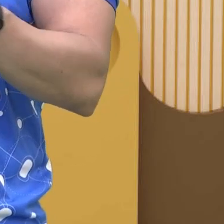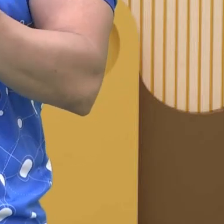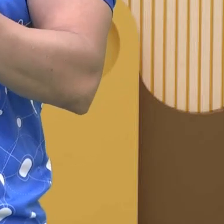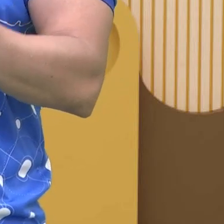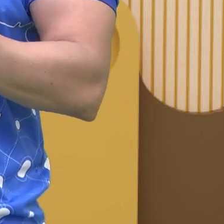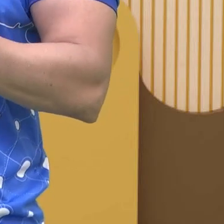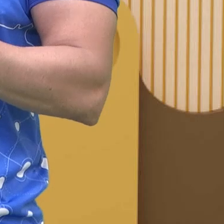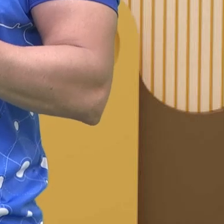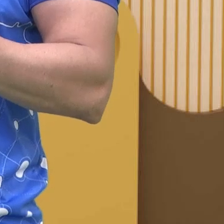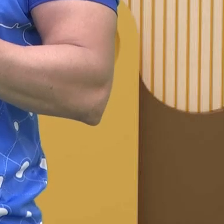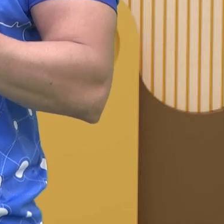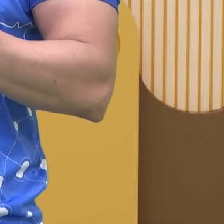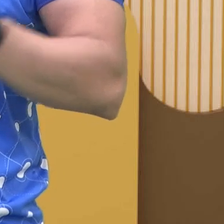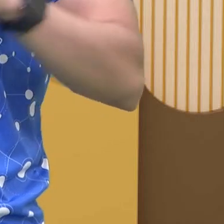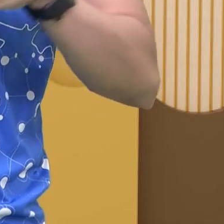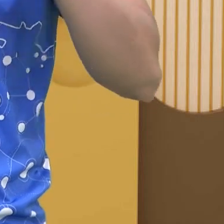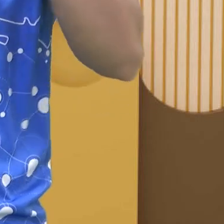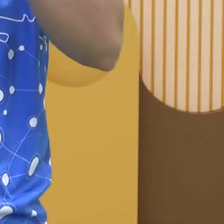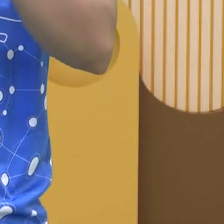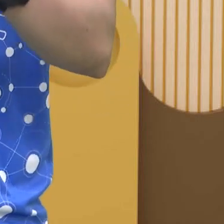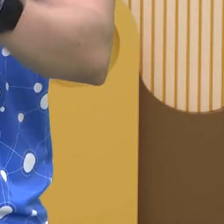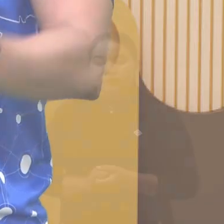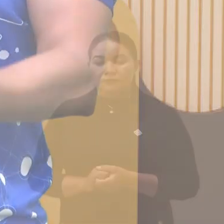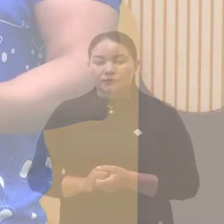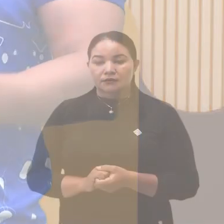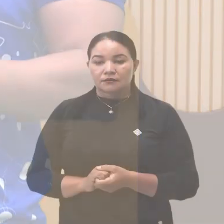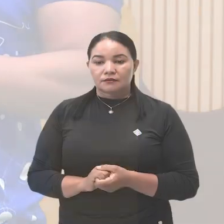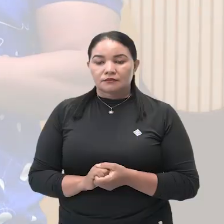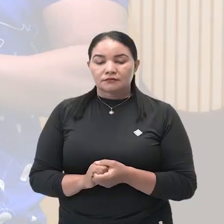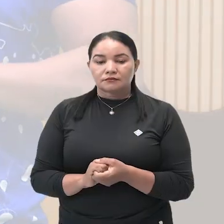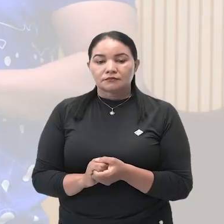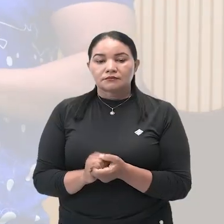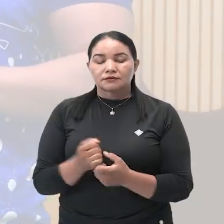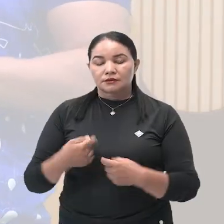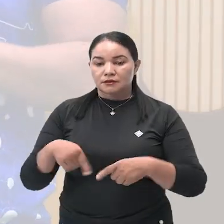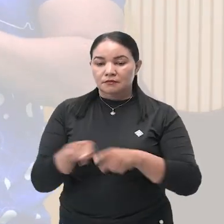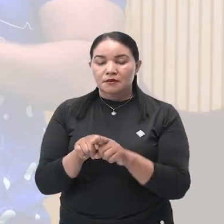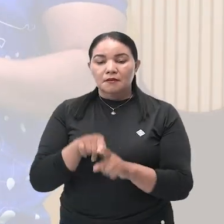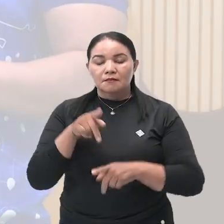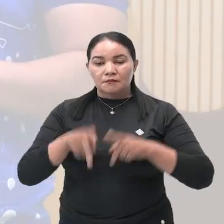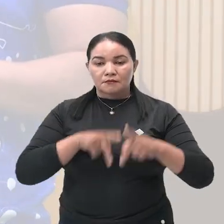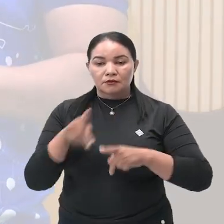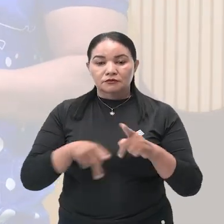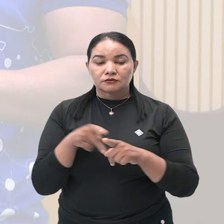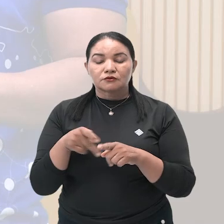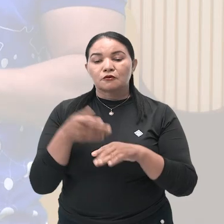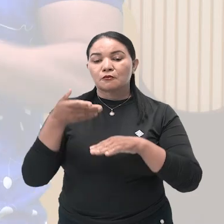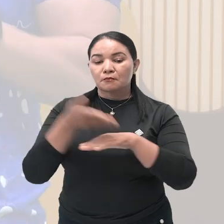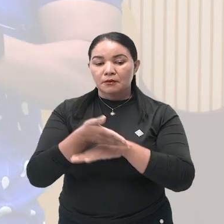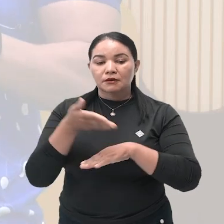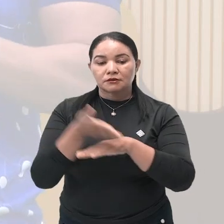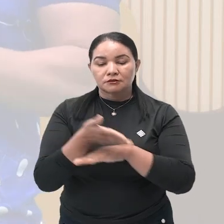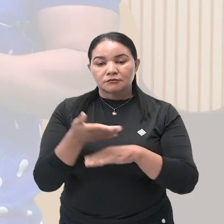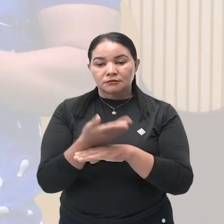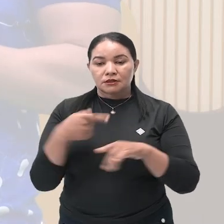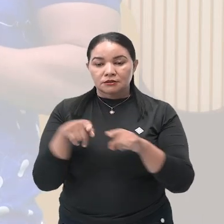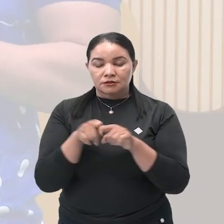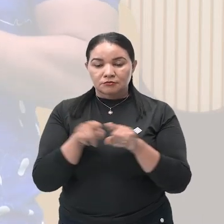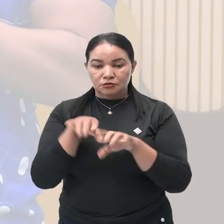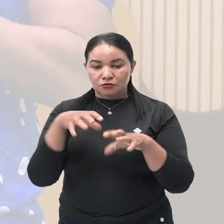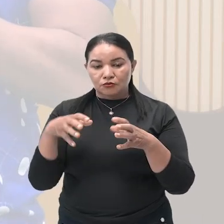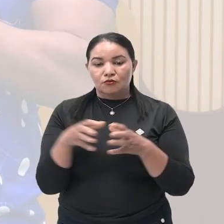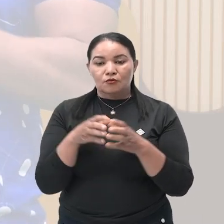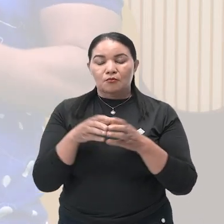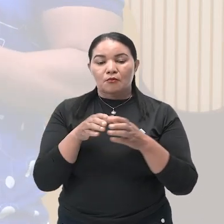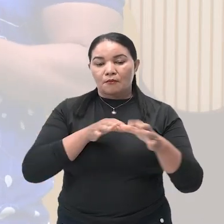as questões políticas dentro do nosso país. A população passou a participar mais, certo? Bem, um